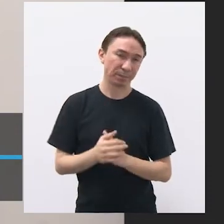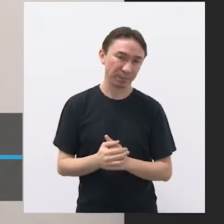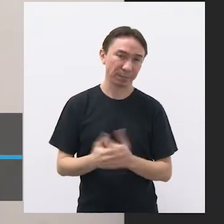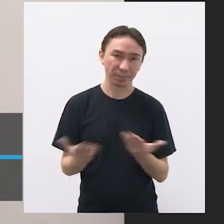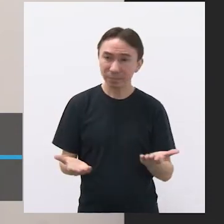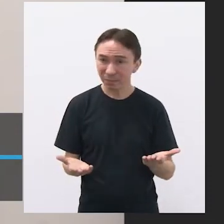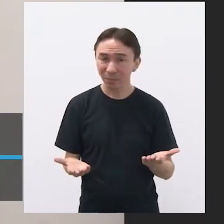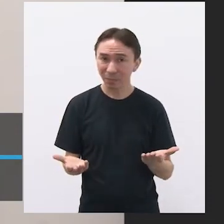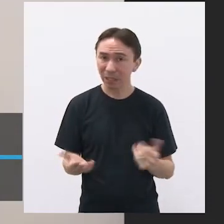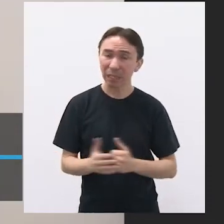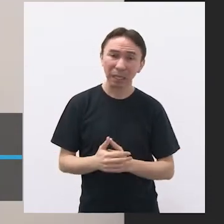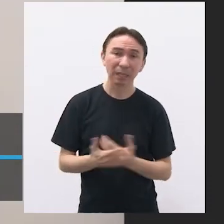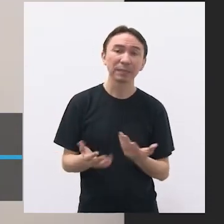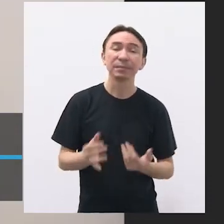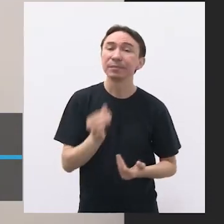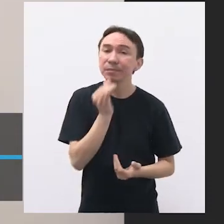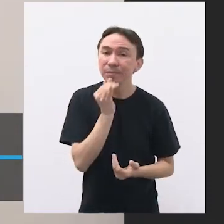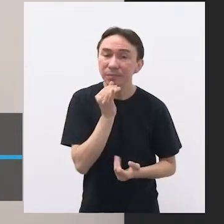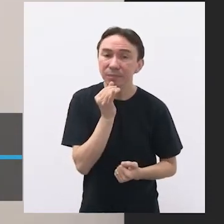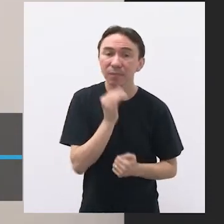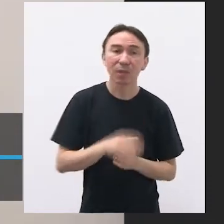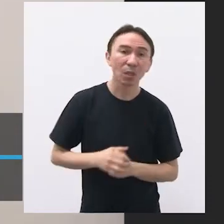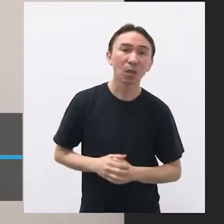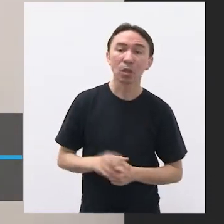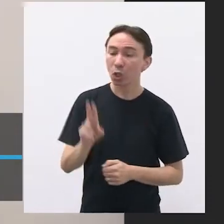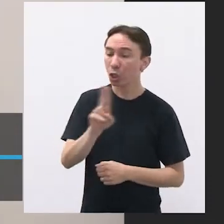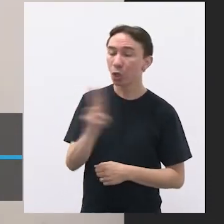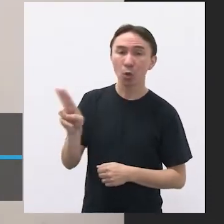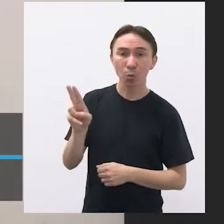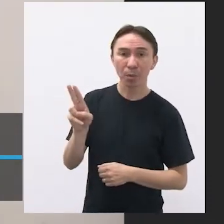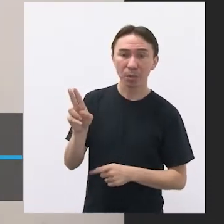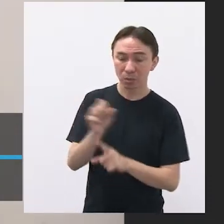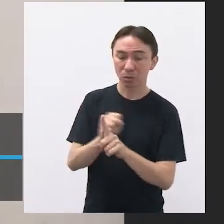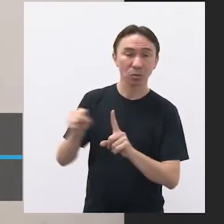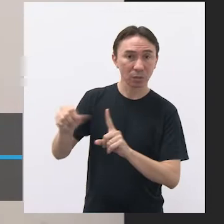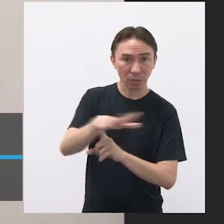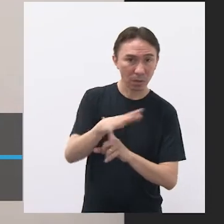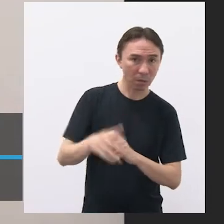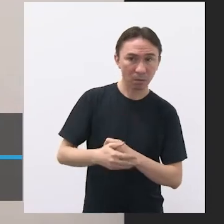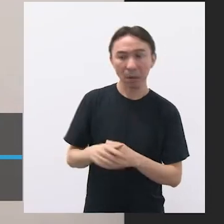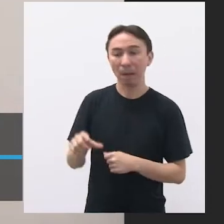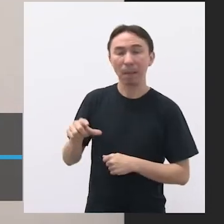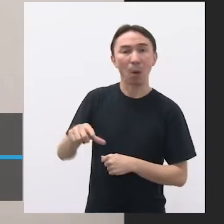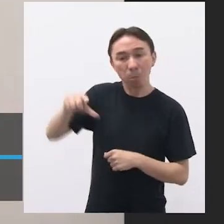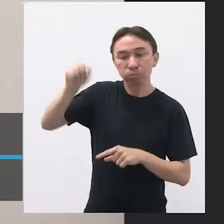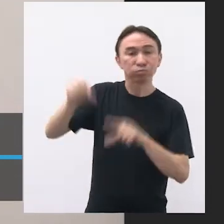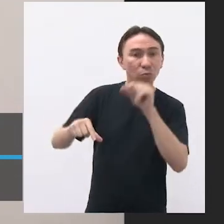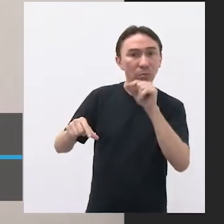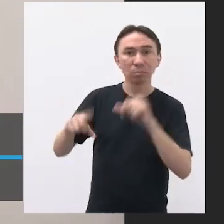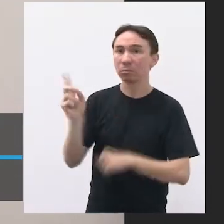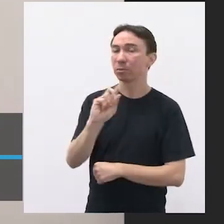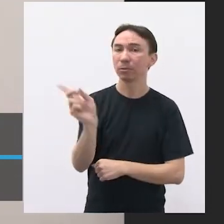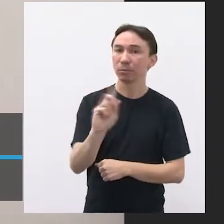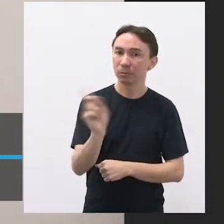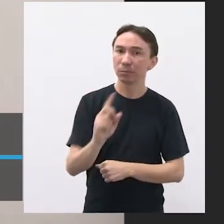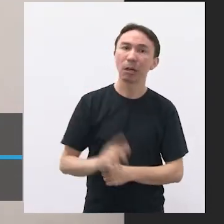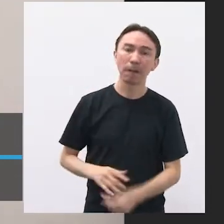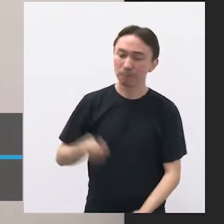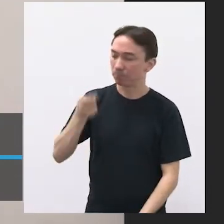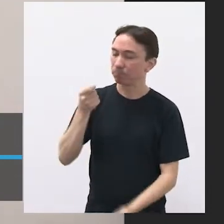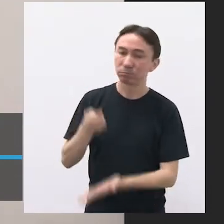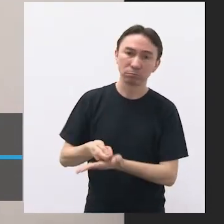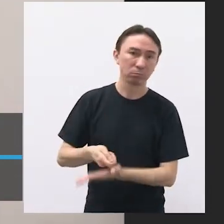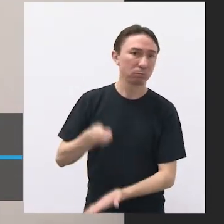é uma opção utilizar o nome social. Tá? É um dever nosso enquanto professores. Tá? Assim como